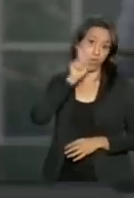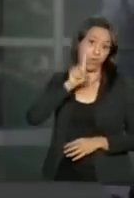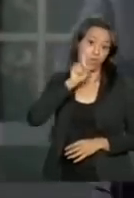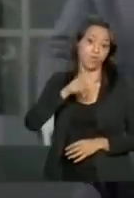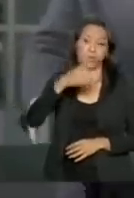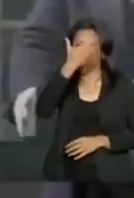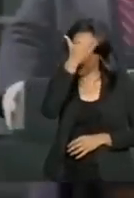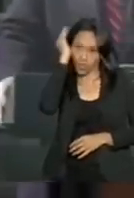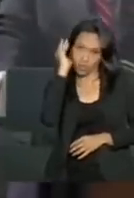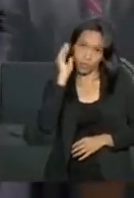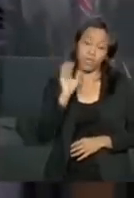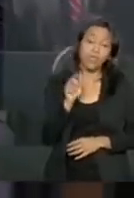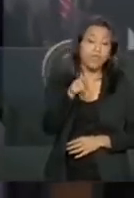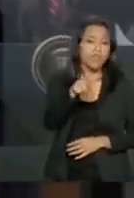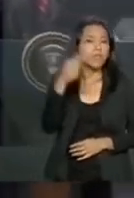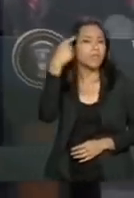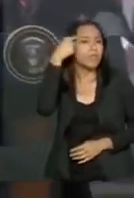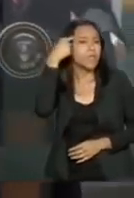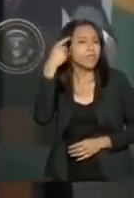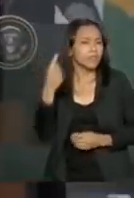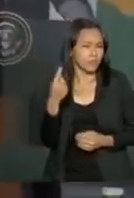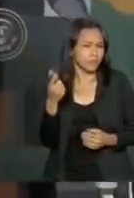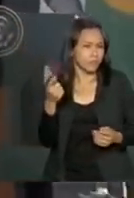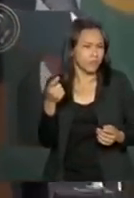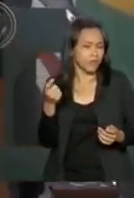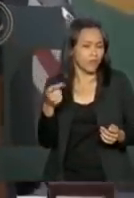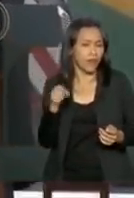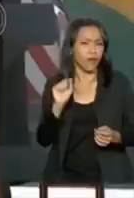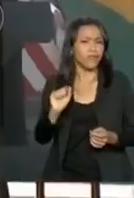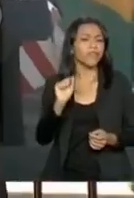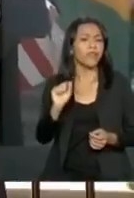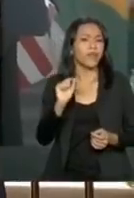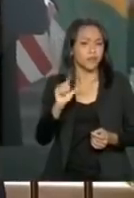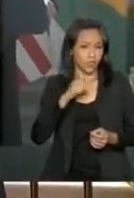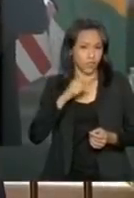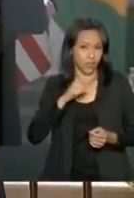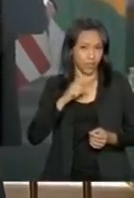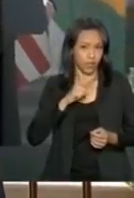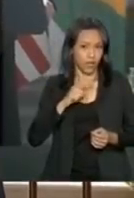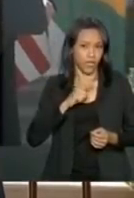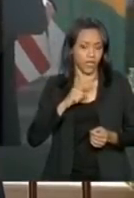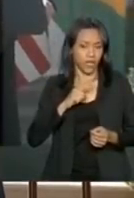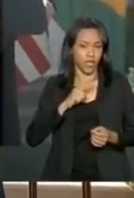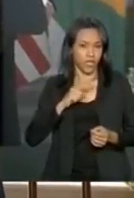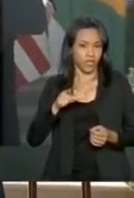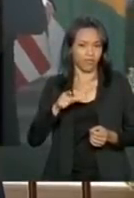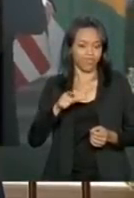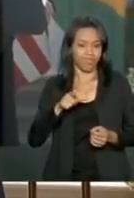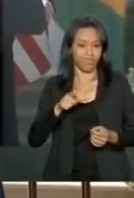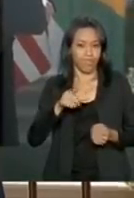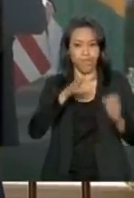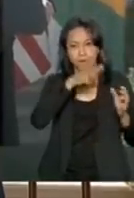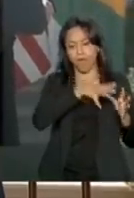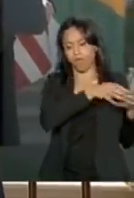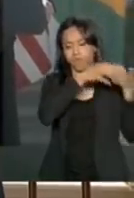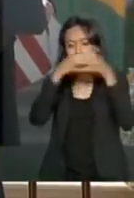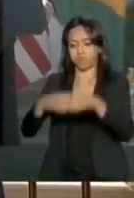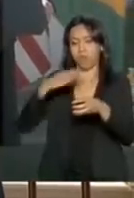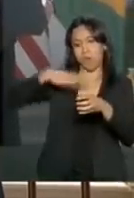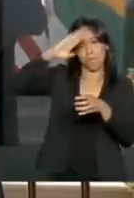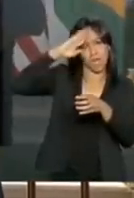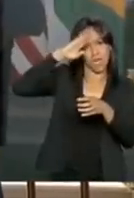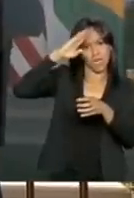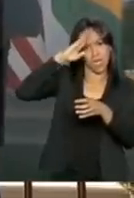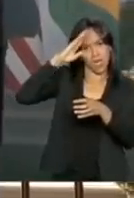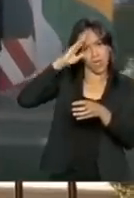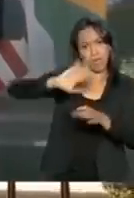intervenção militar, o senhor pensa nessa possibilidade de travar essa batalha com a Venezuela para tirar o Maduro do poder?